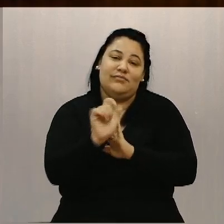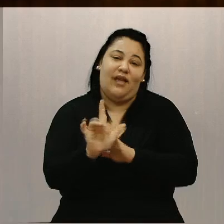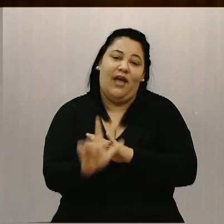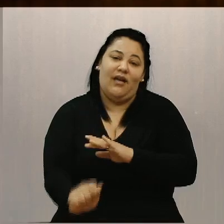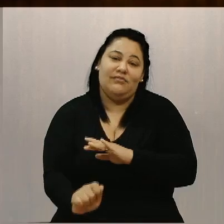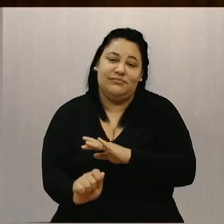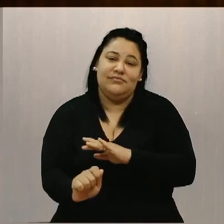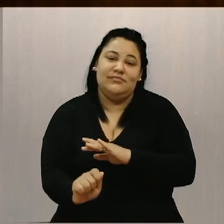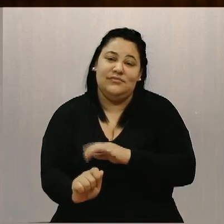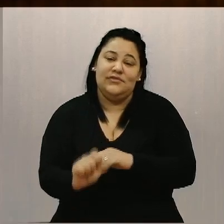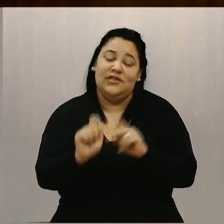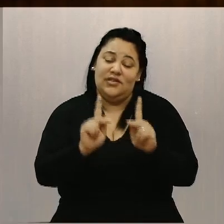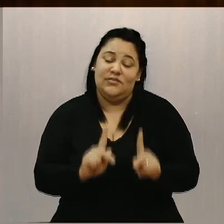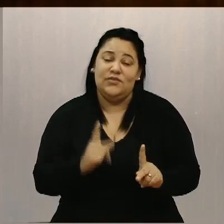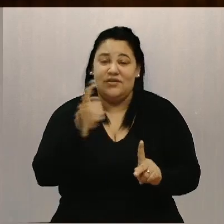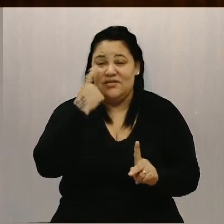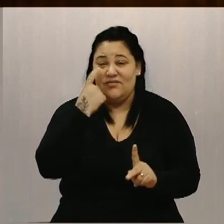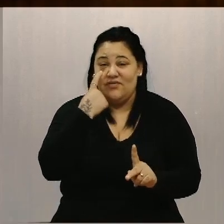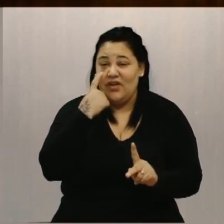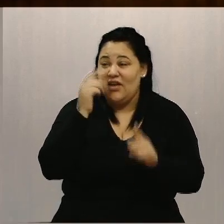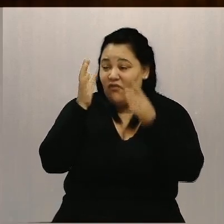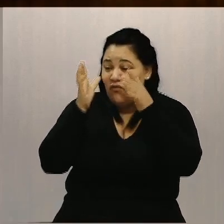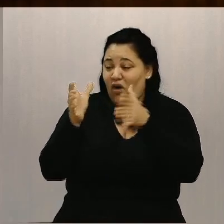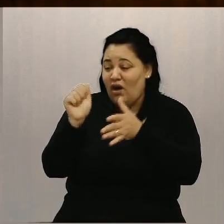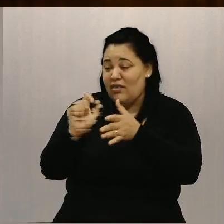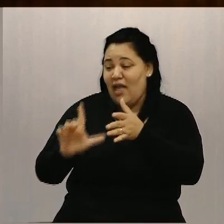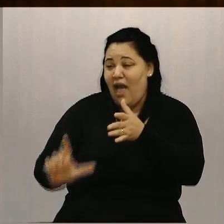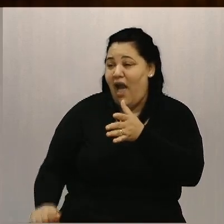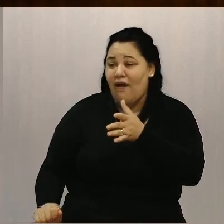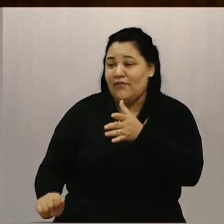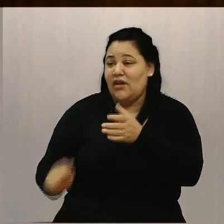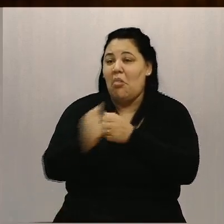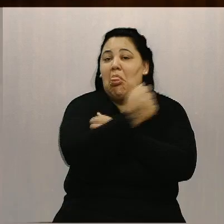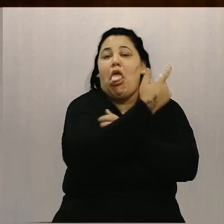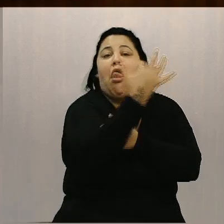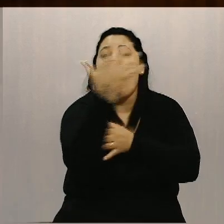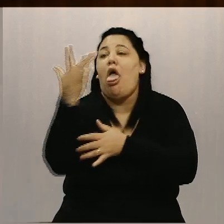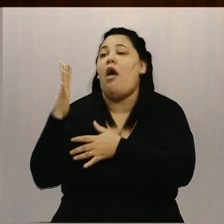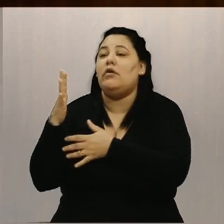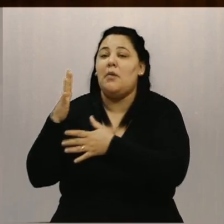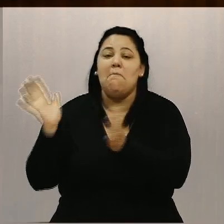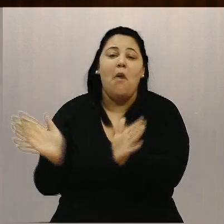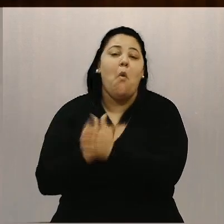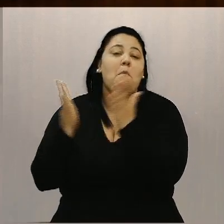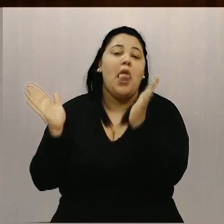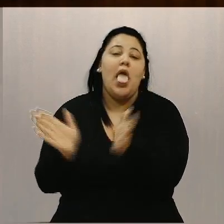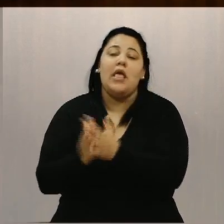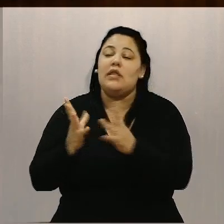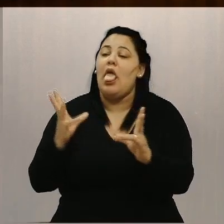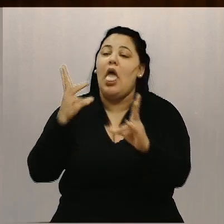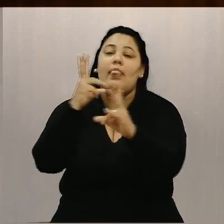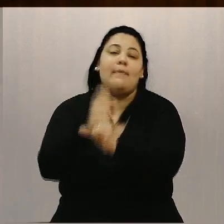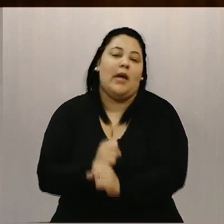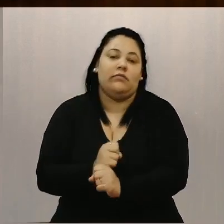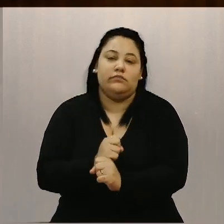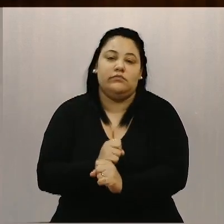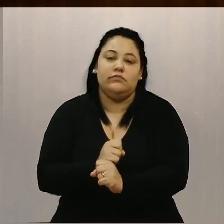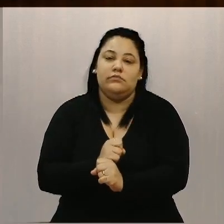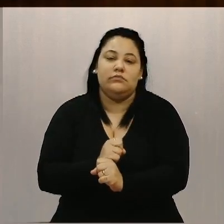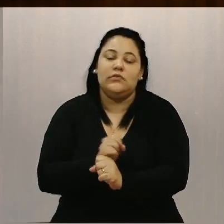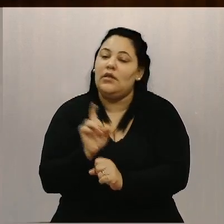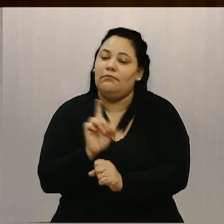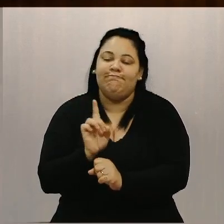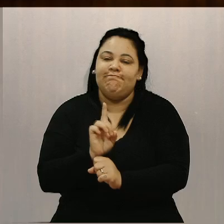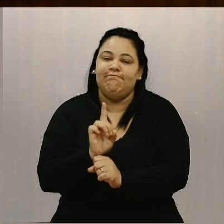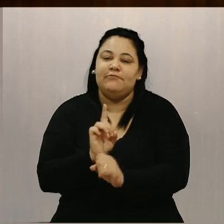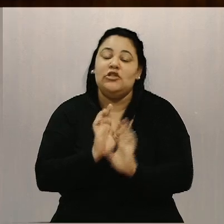hoje a África como pobreza, selva e animais, né? E isso a gente avançou, mas eu fiz